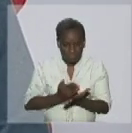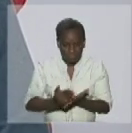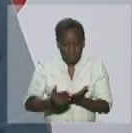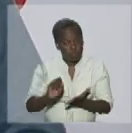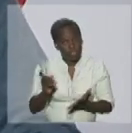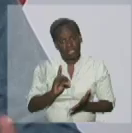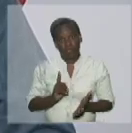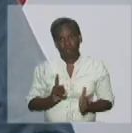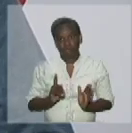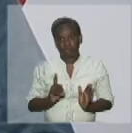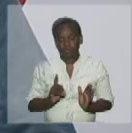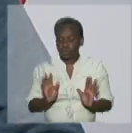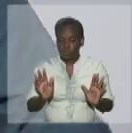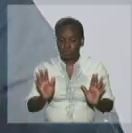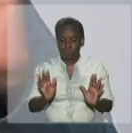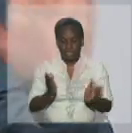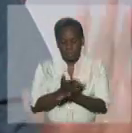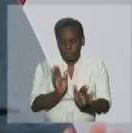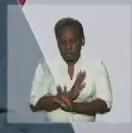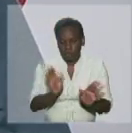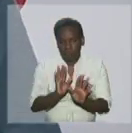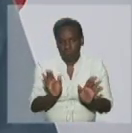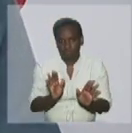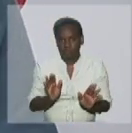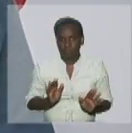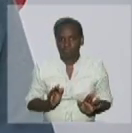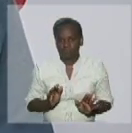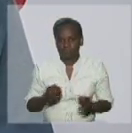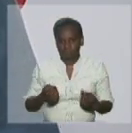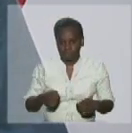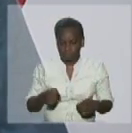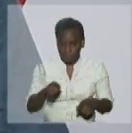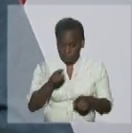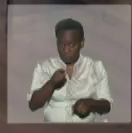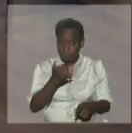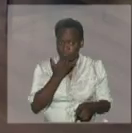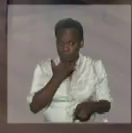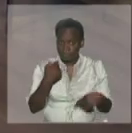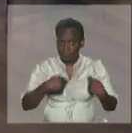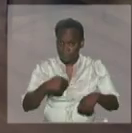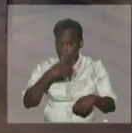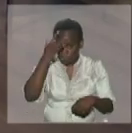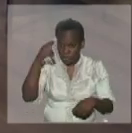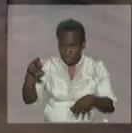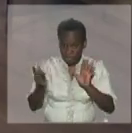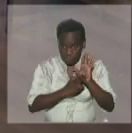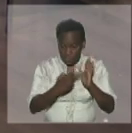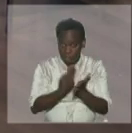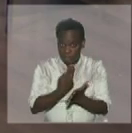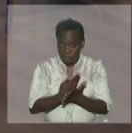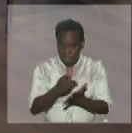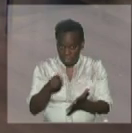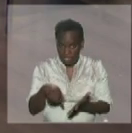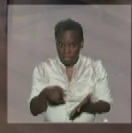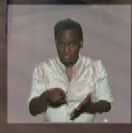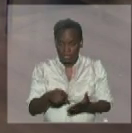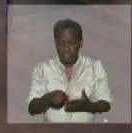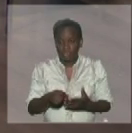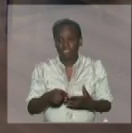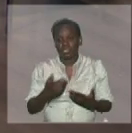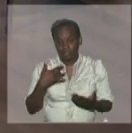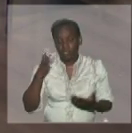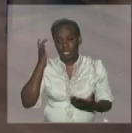daí. Ou não, ou simplesmente acabou. Mas eu acho que pra você perdoar, o outro tem que assumir o erro, é